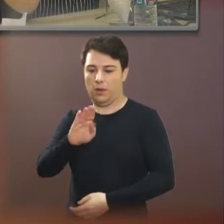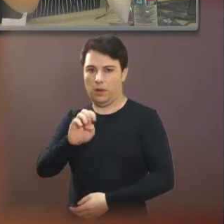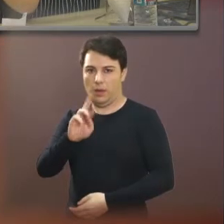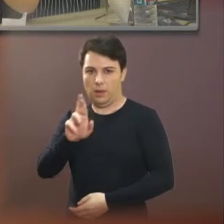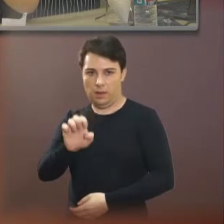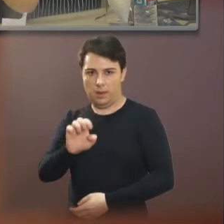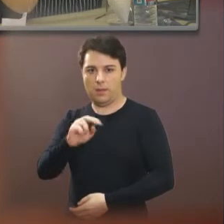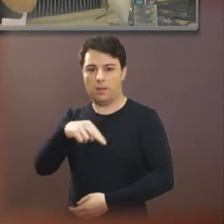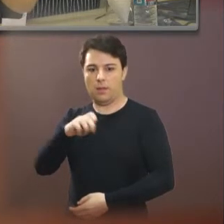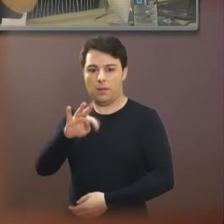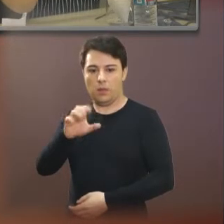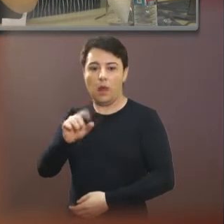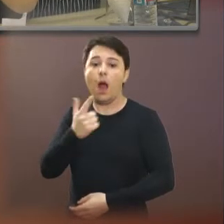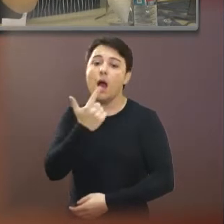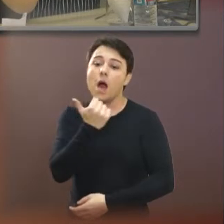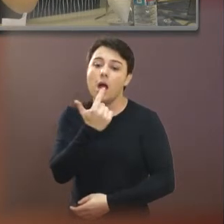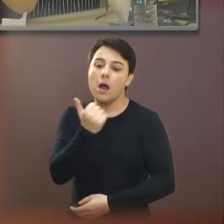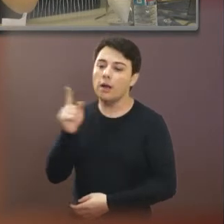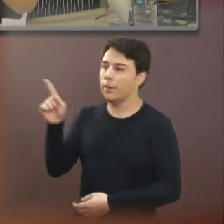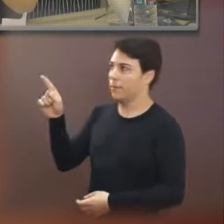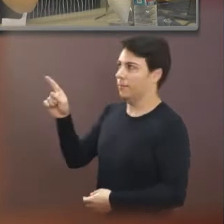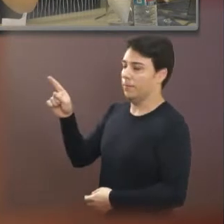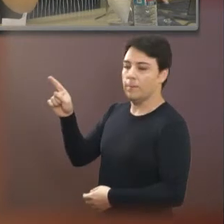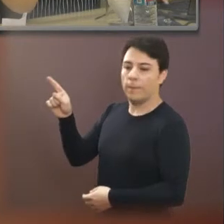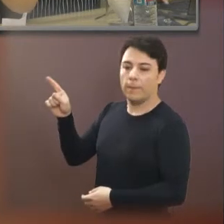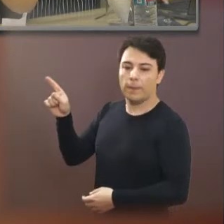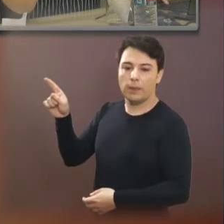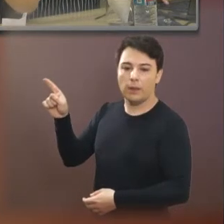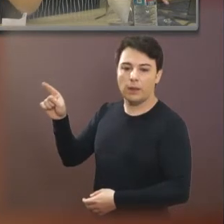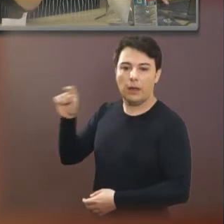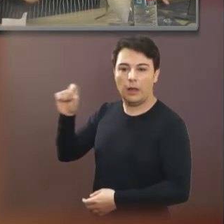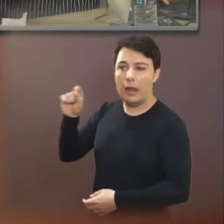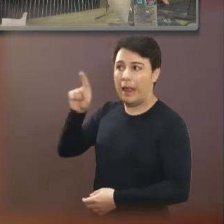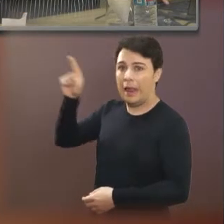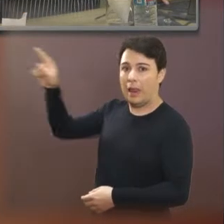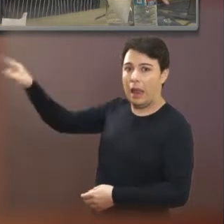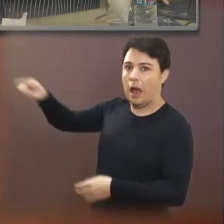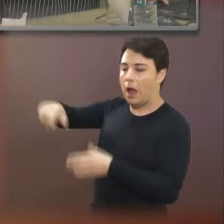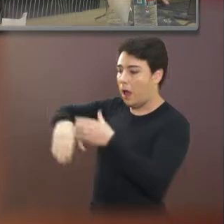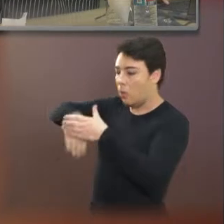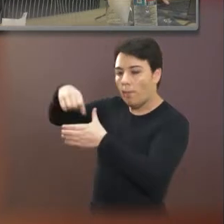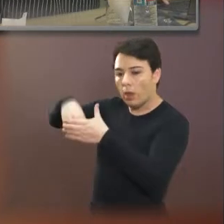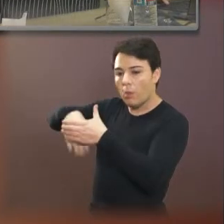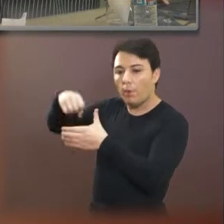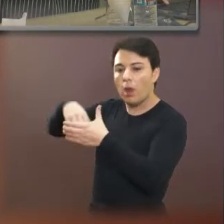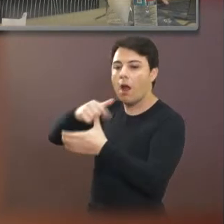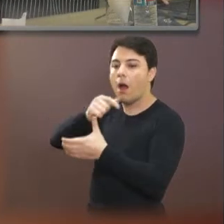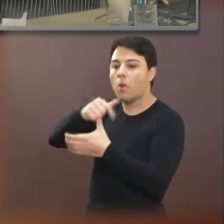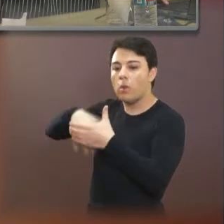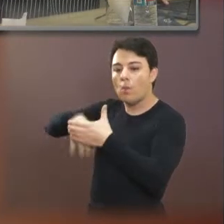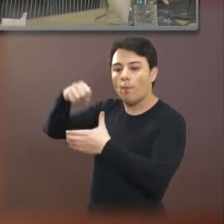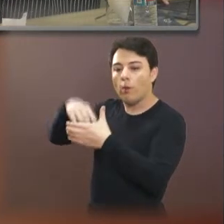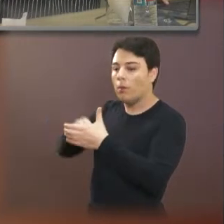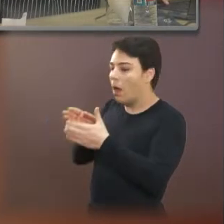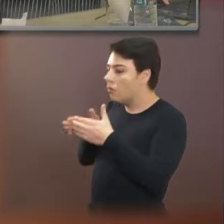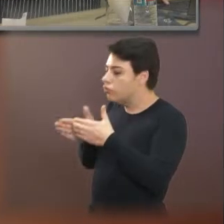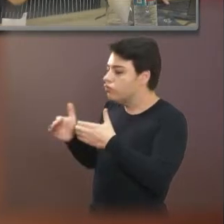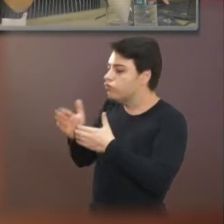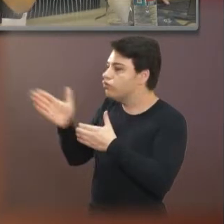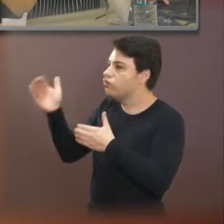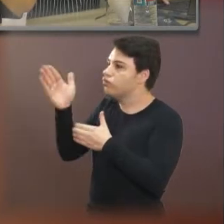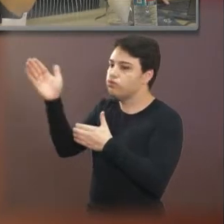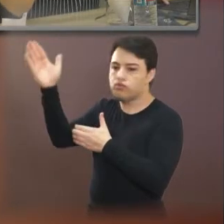de zoneamento hoje, mostrando que ela sai da captação de água. Eu só tracejei o trecho que ela está